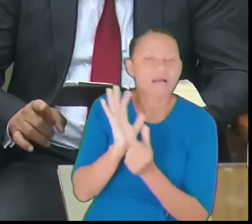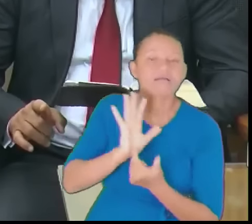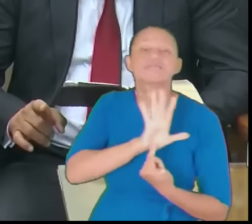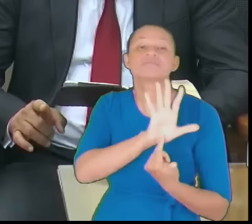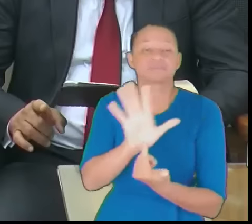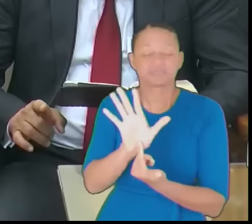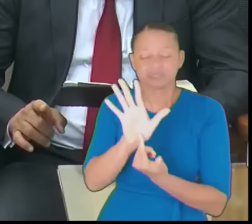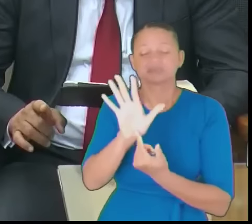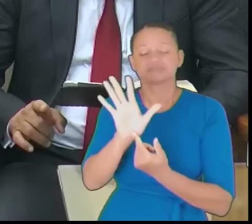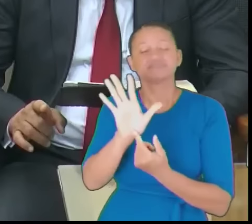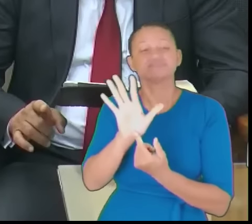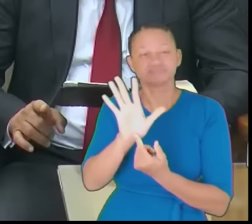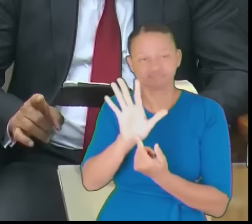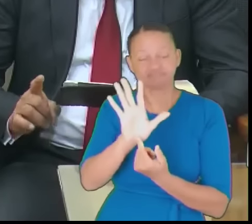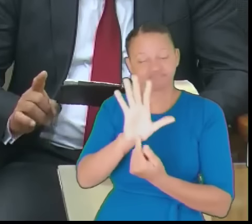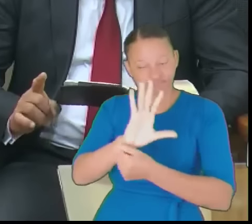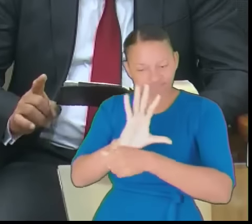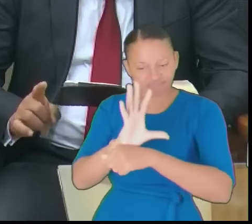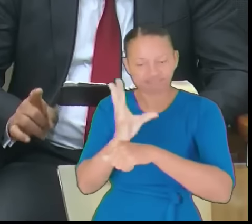si mesmo, igreja